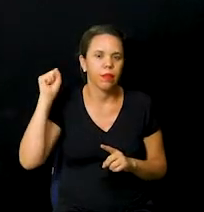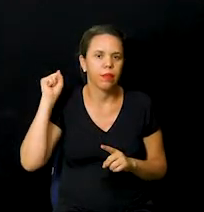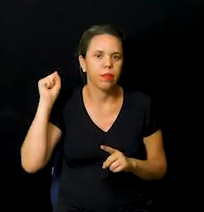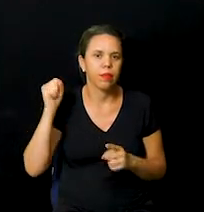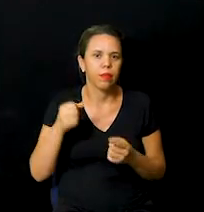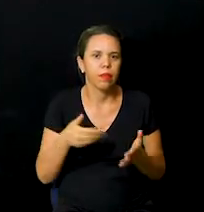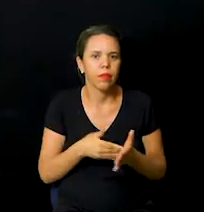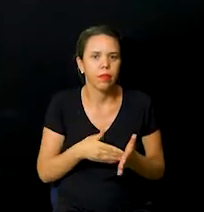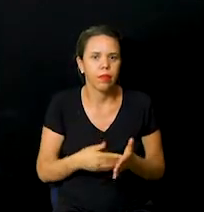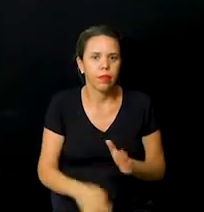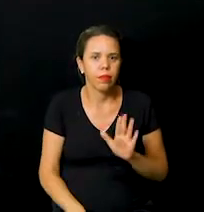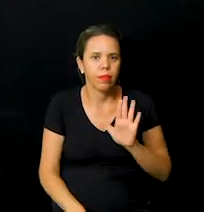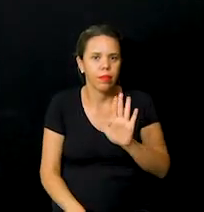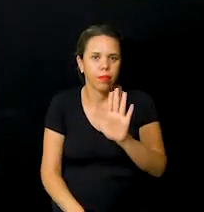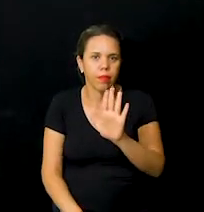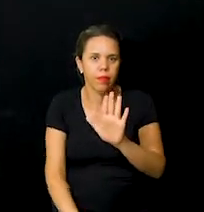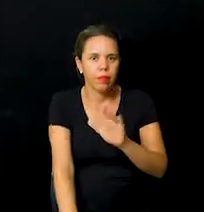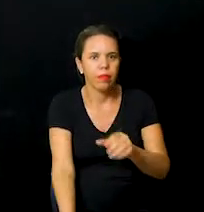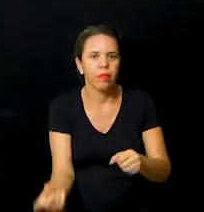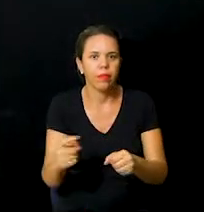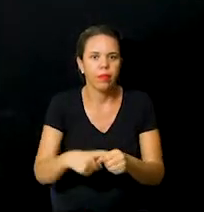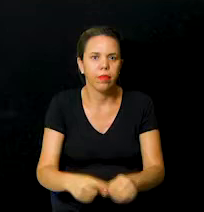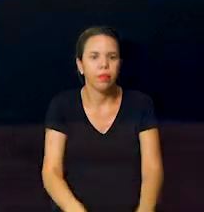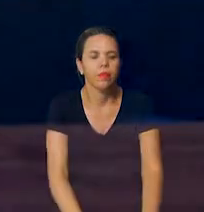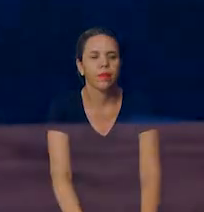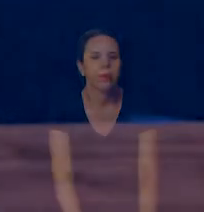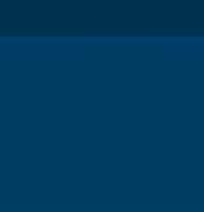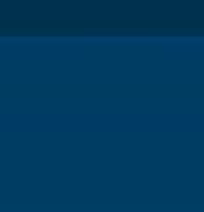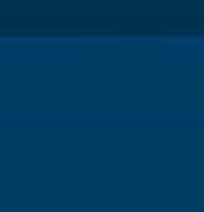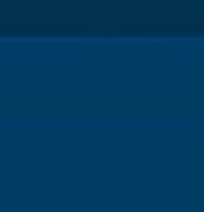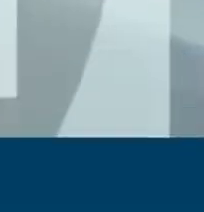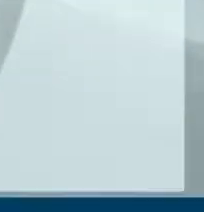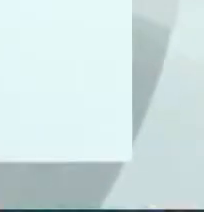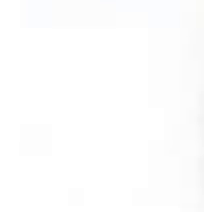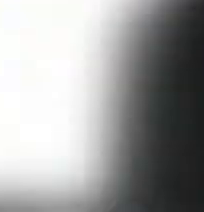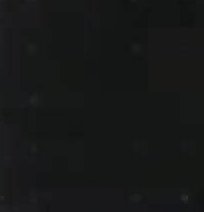romper barreiras e tudo mais. Ser empreendedor volta já já.